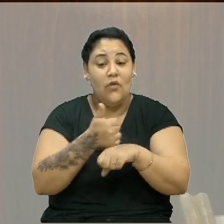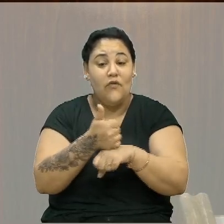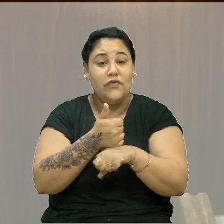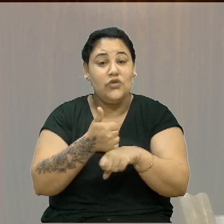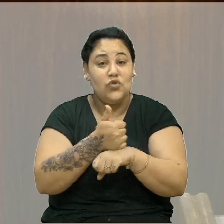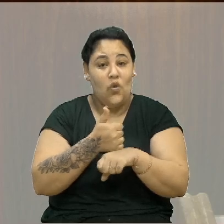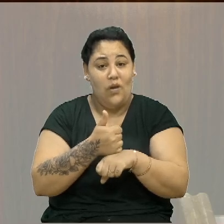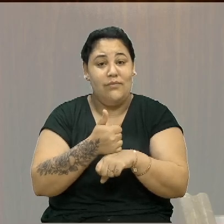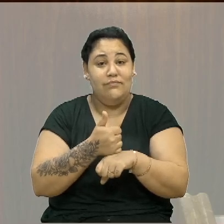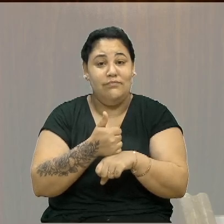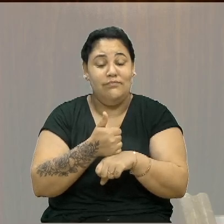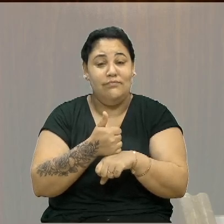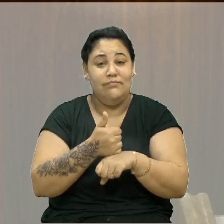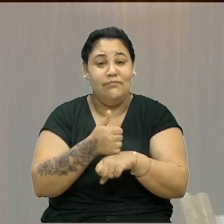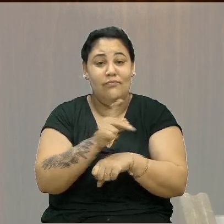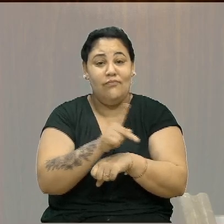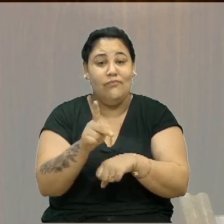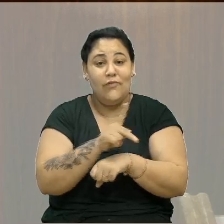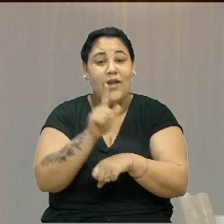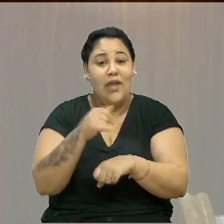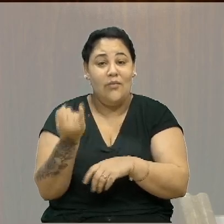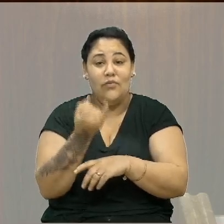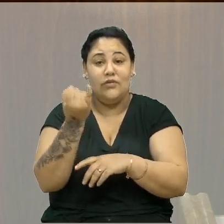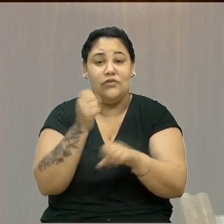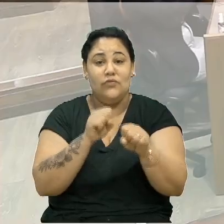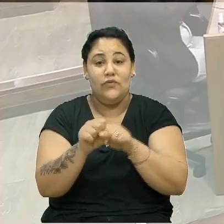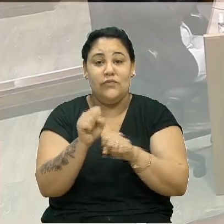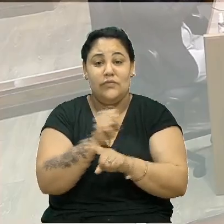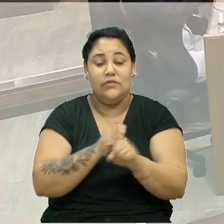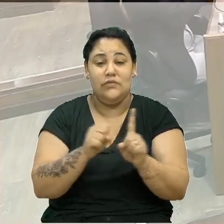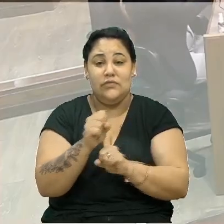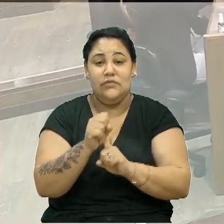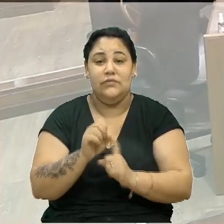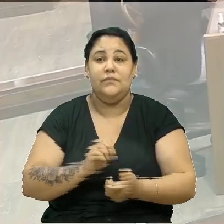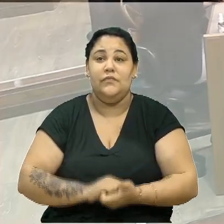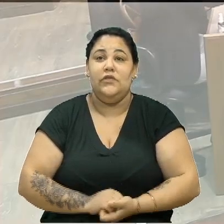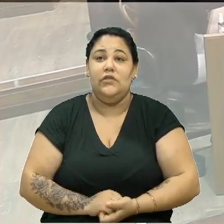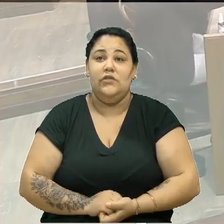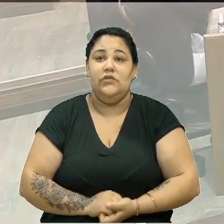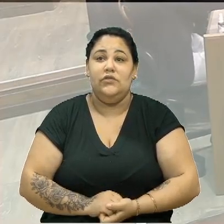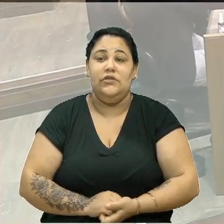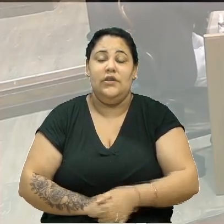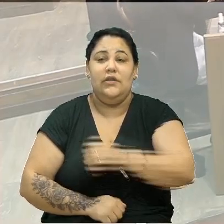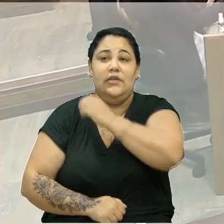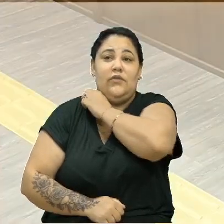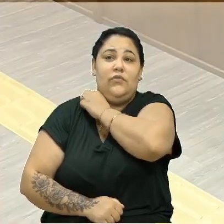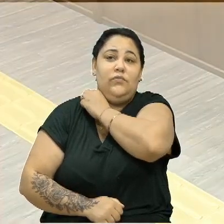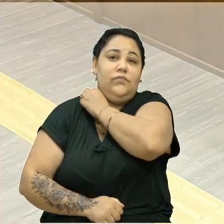fundamental para a formação da nossa sociedade. Muito obrigada. Obrigado, vereadora Estela. Obrigado, presidente.